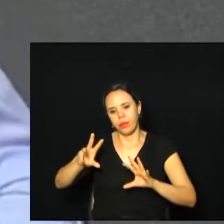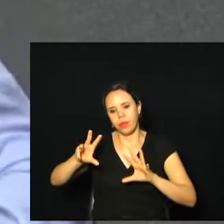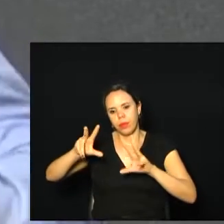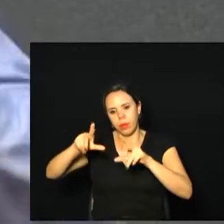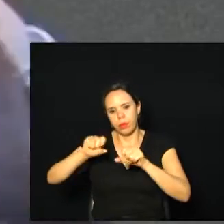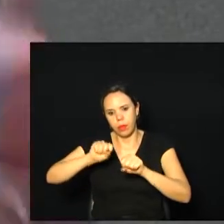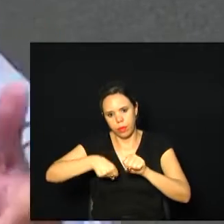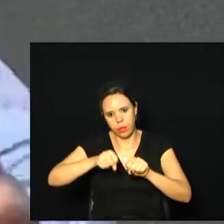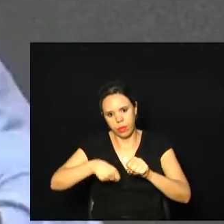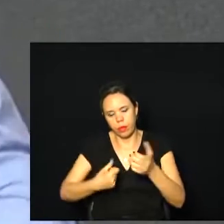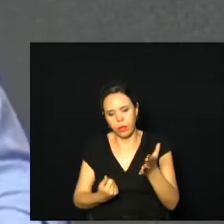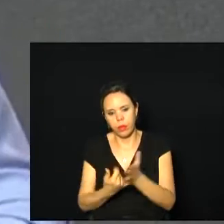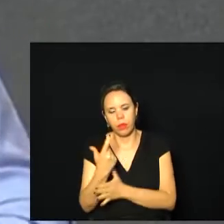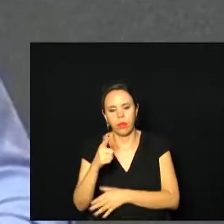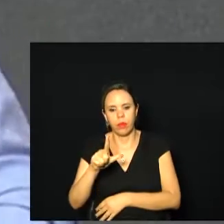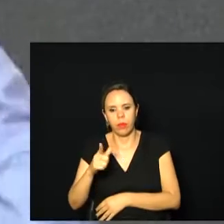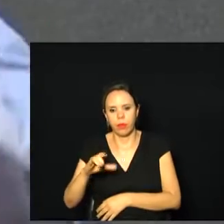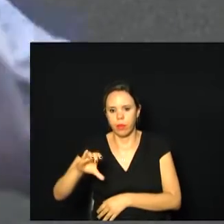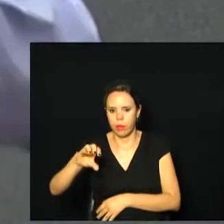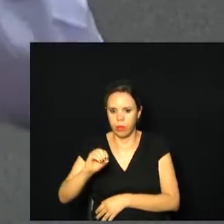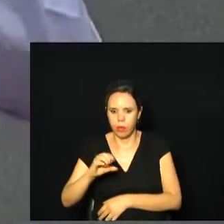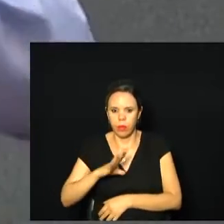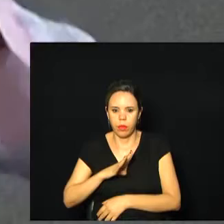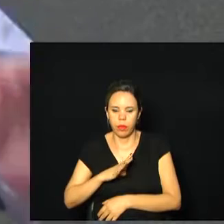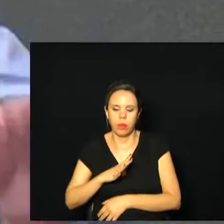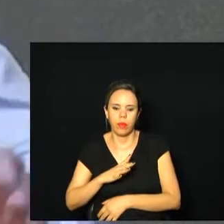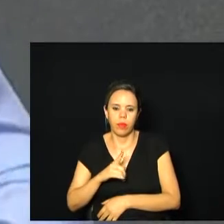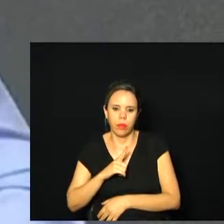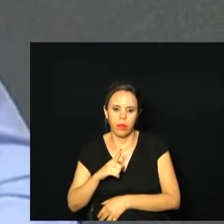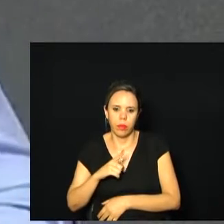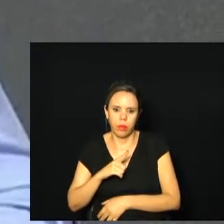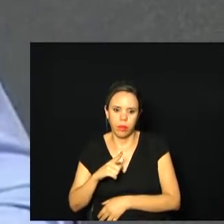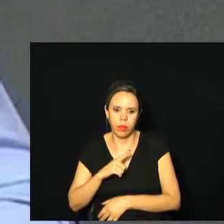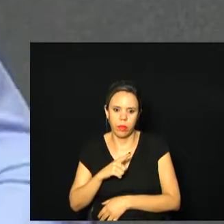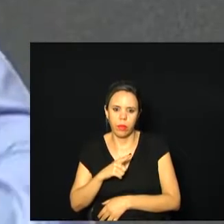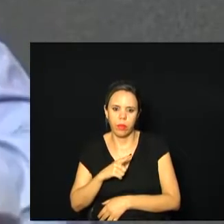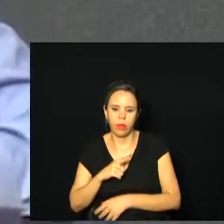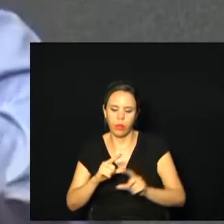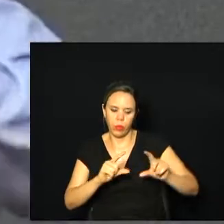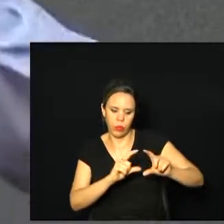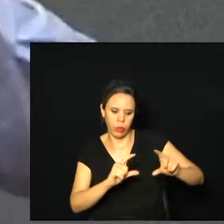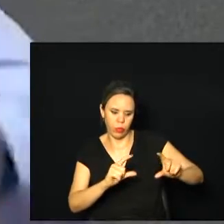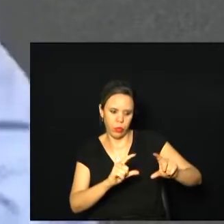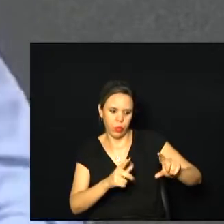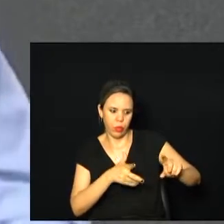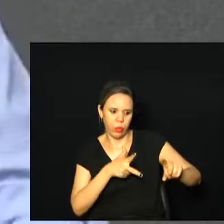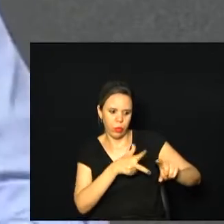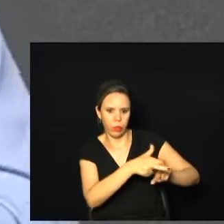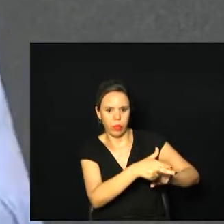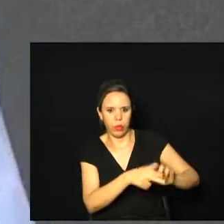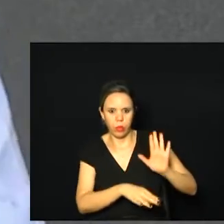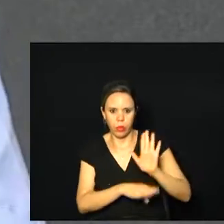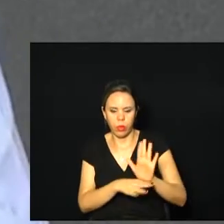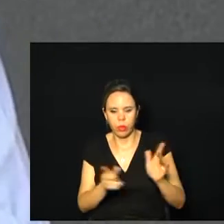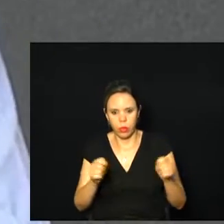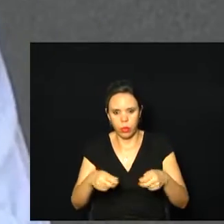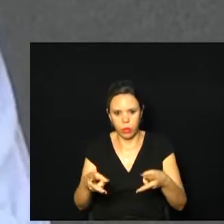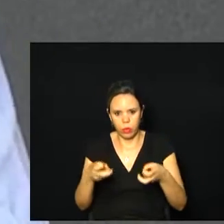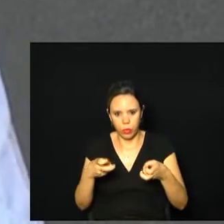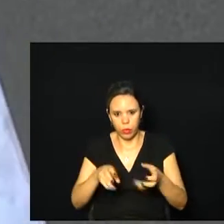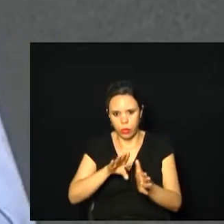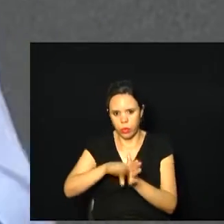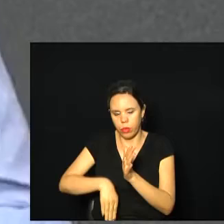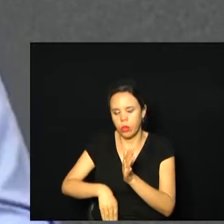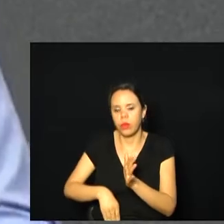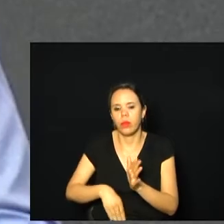eram compradas de leilões na cidade, elas tinham os quadros cortados. Então, isso daí ajuda muito para poder tirar essas